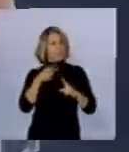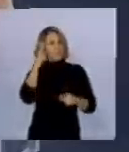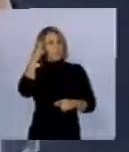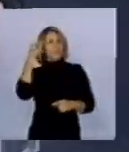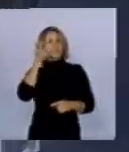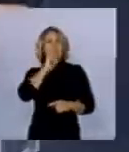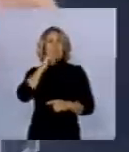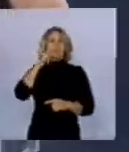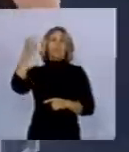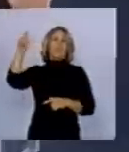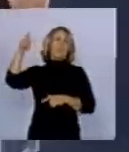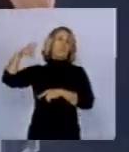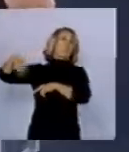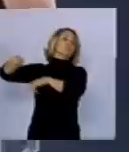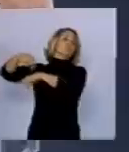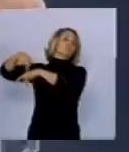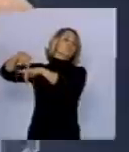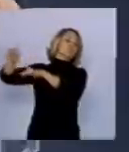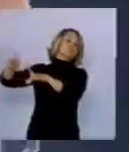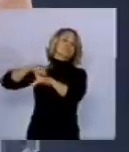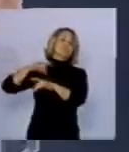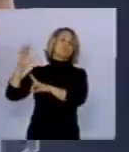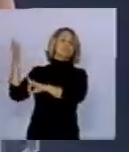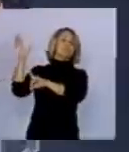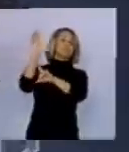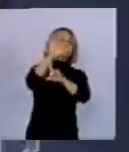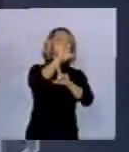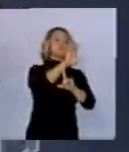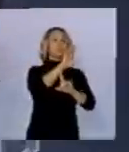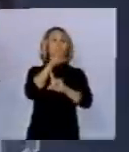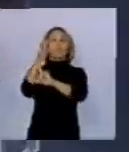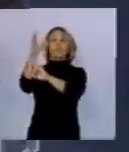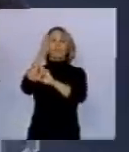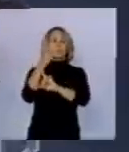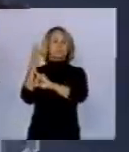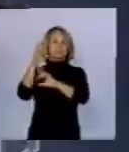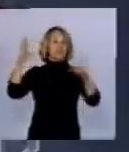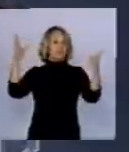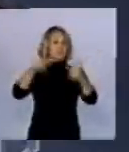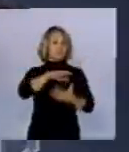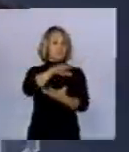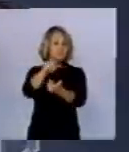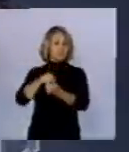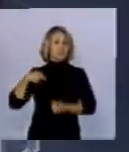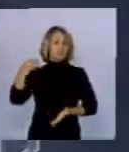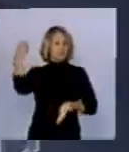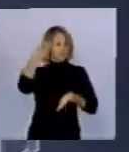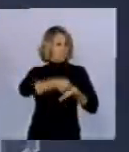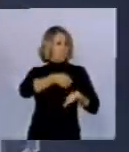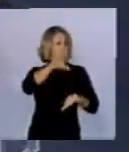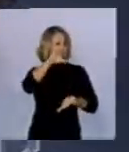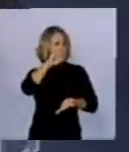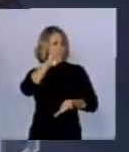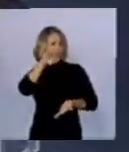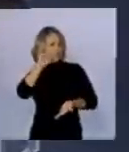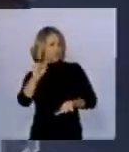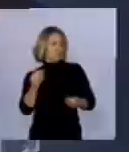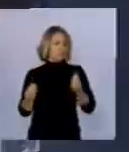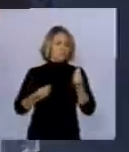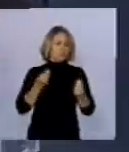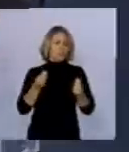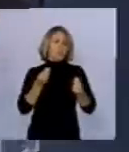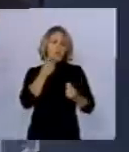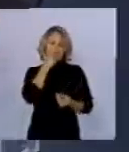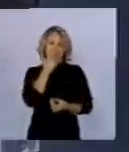internacionais como eles emitem um sinal para todo mundo Como assim nós queremos impor uma cota mesmo que ínfima